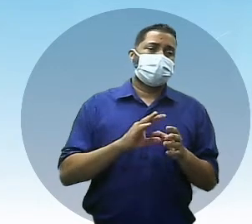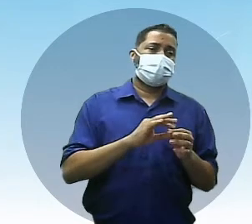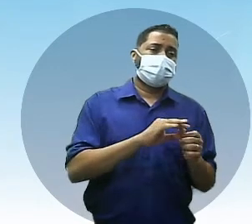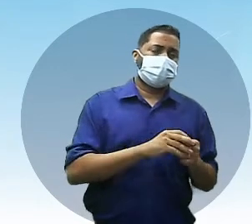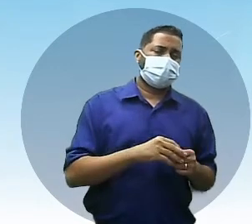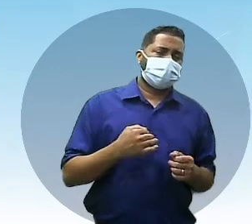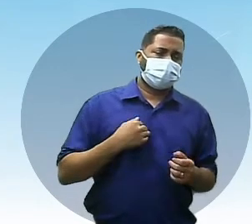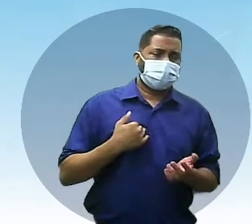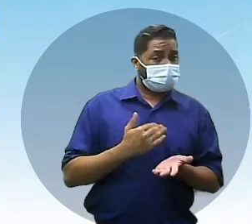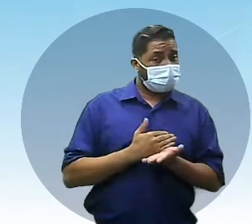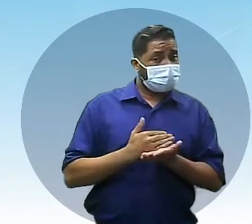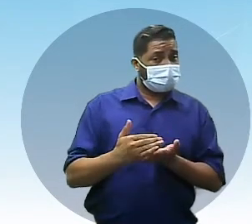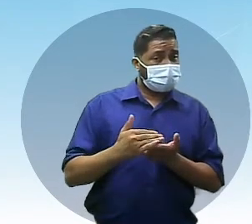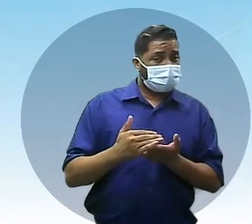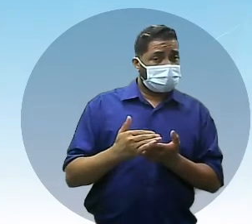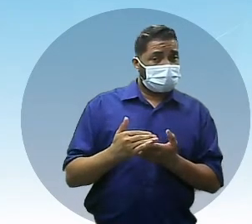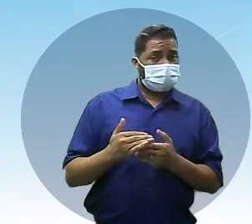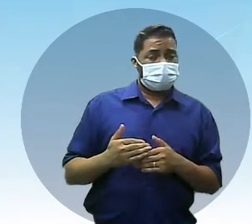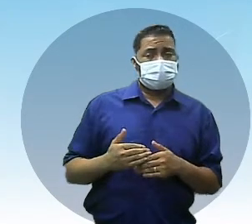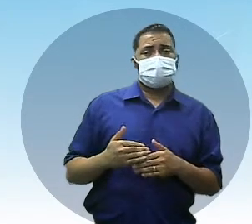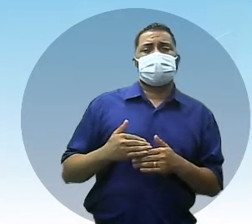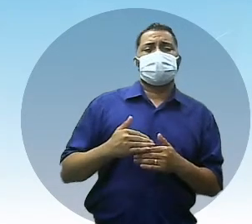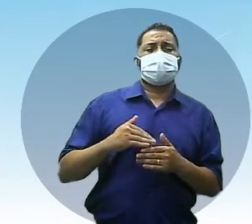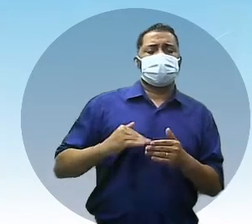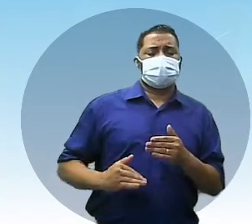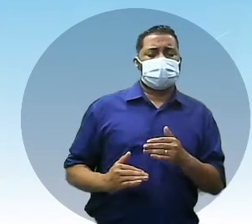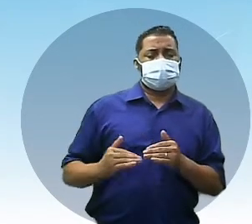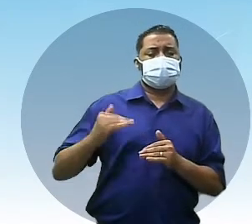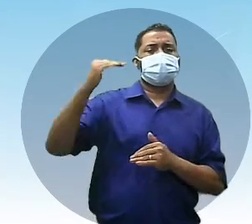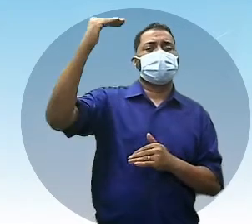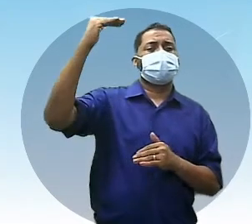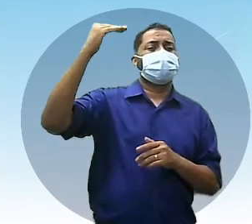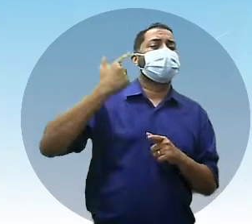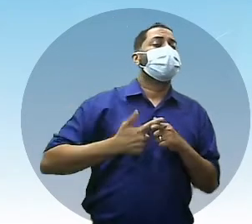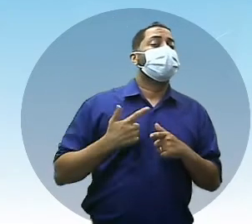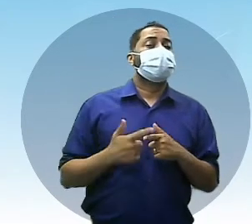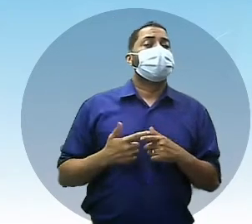Estou começando de baixo para cima. Por que será? Ó.